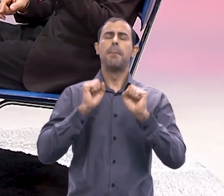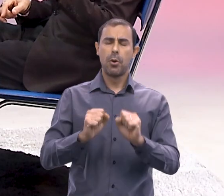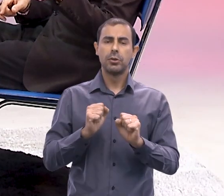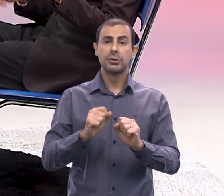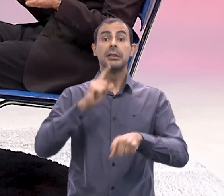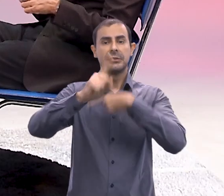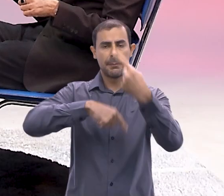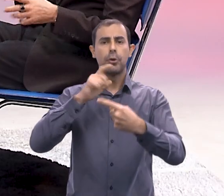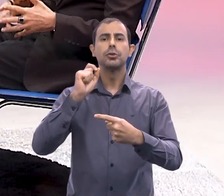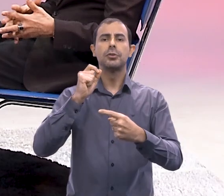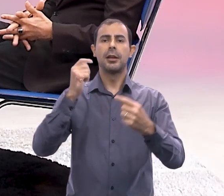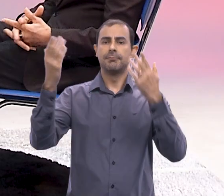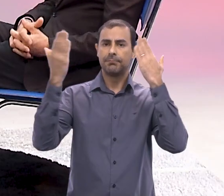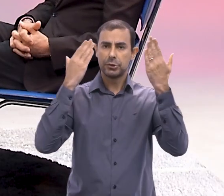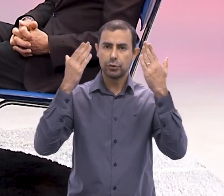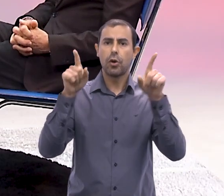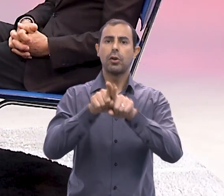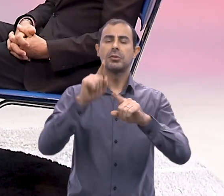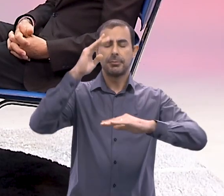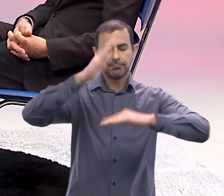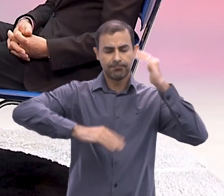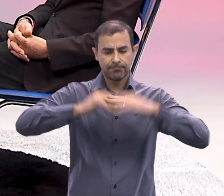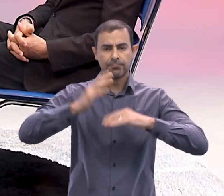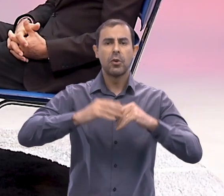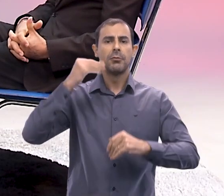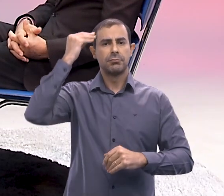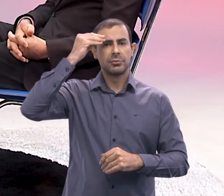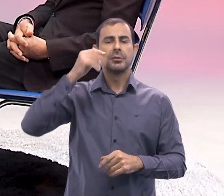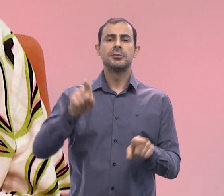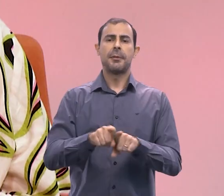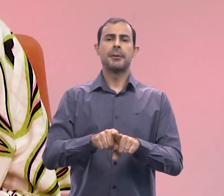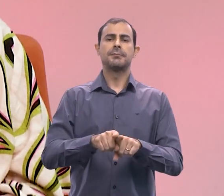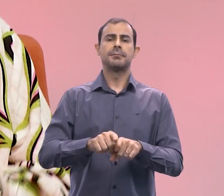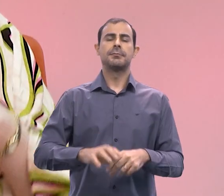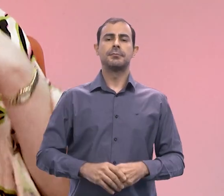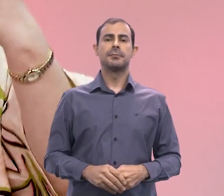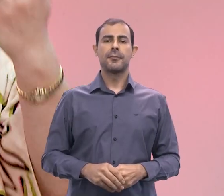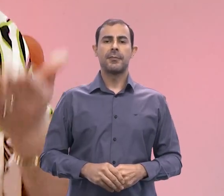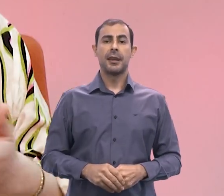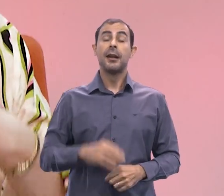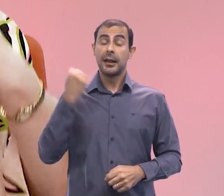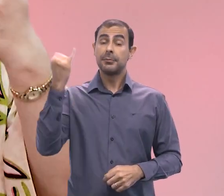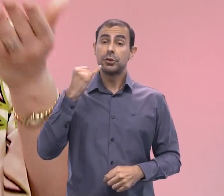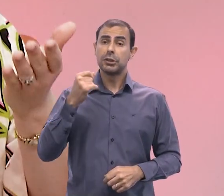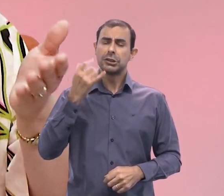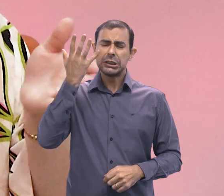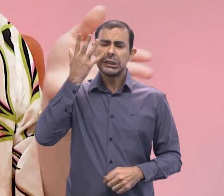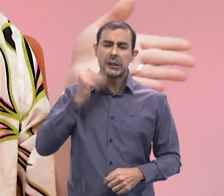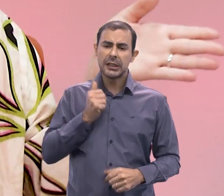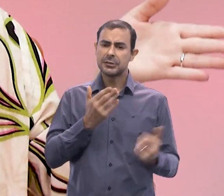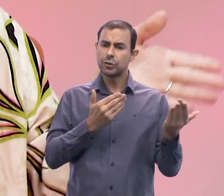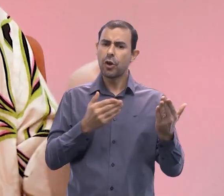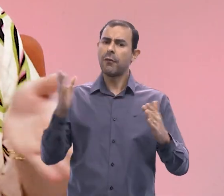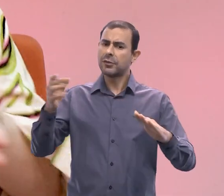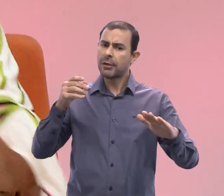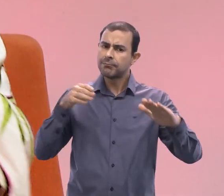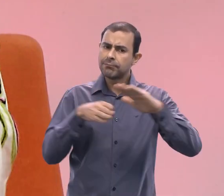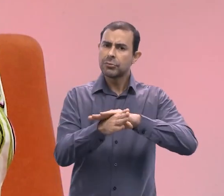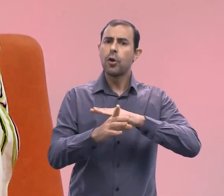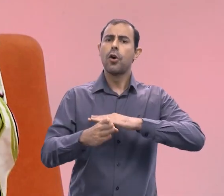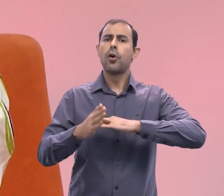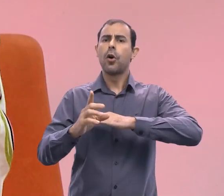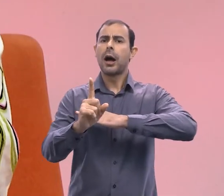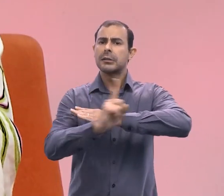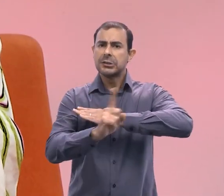Depois, psicólogo e psiquiatra. É importante até fazer esse atendimento, assim, quando criança, quando jovem, até para não se